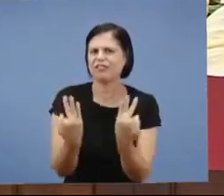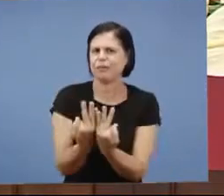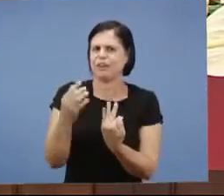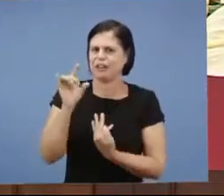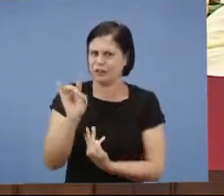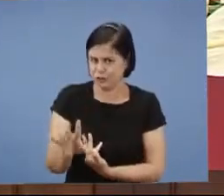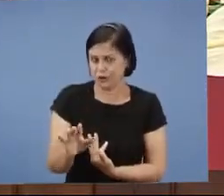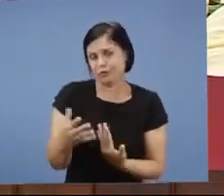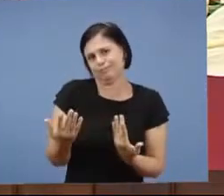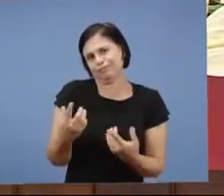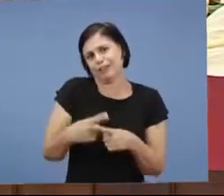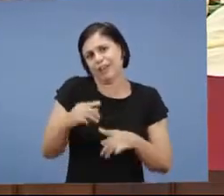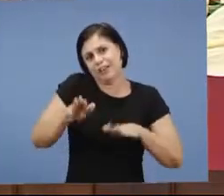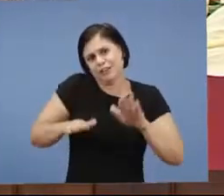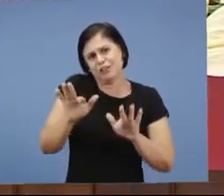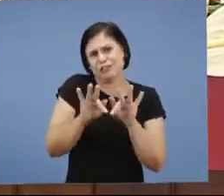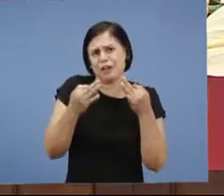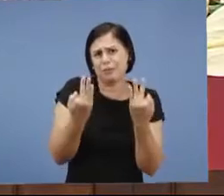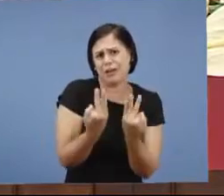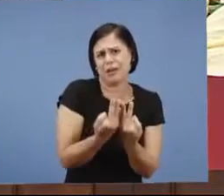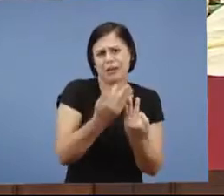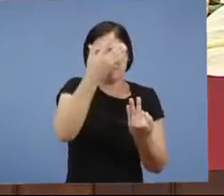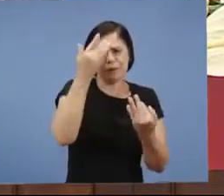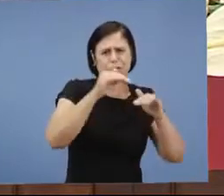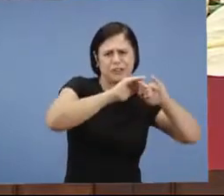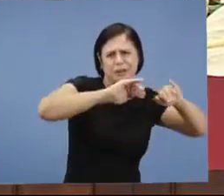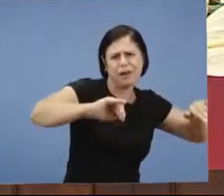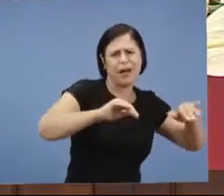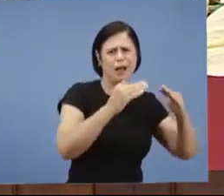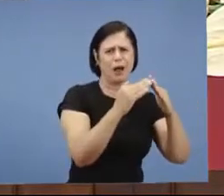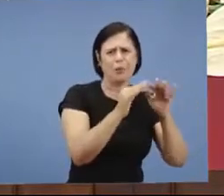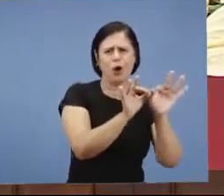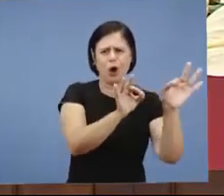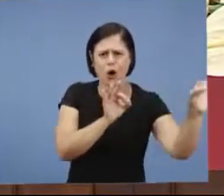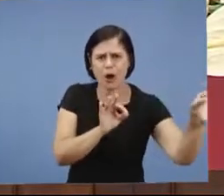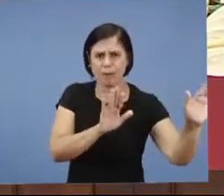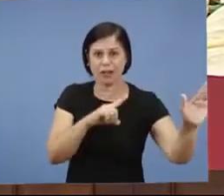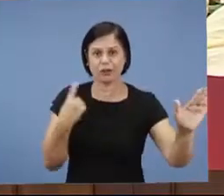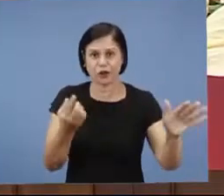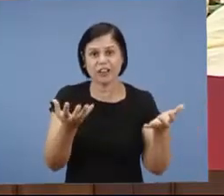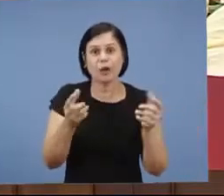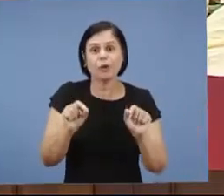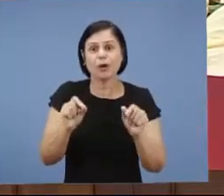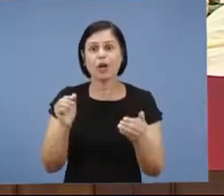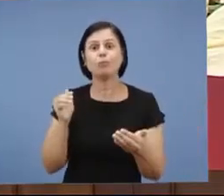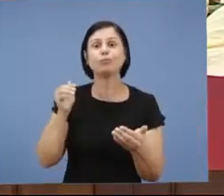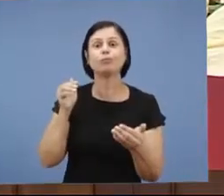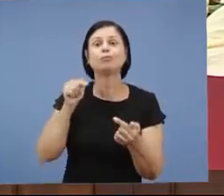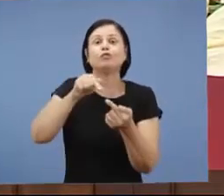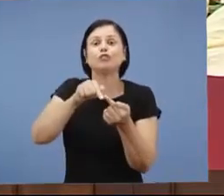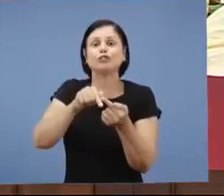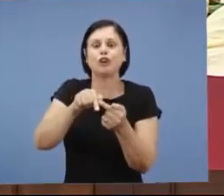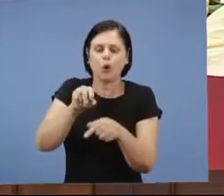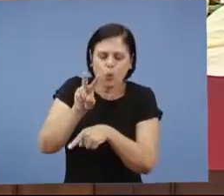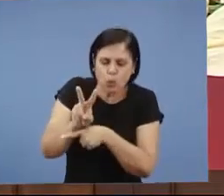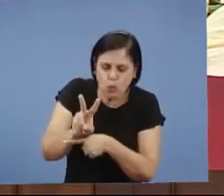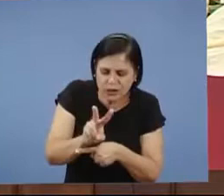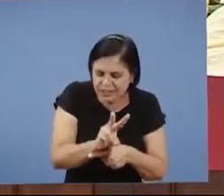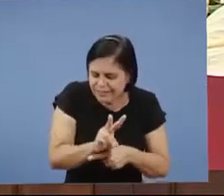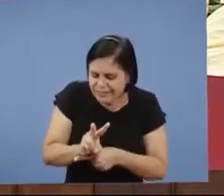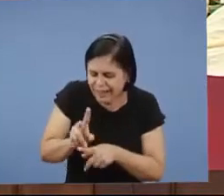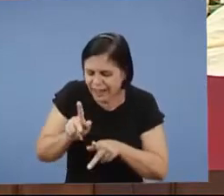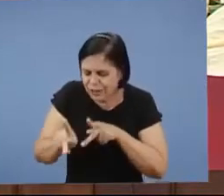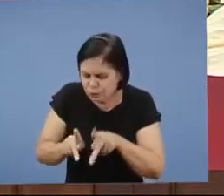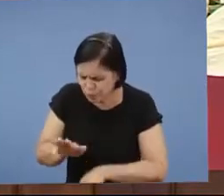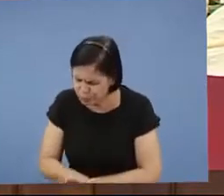de outra maneira. E nós queremos abrigar, queremos cuidar do nosso povo desde a